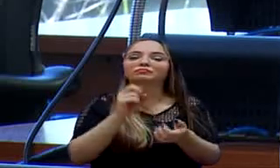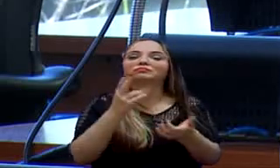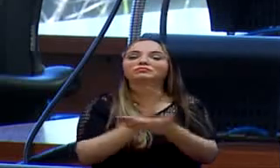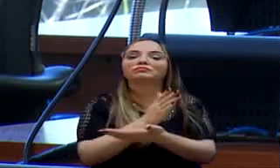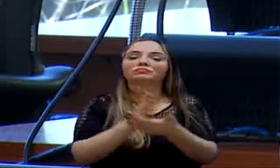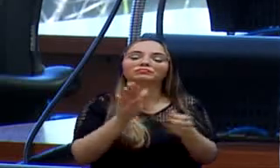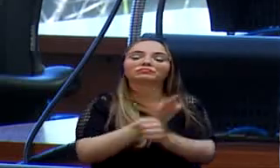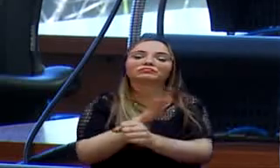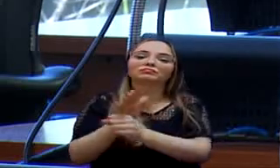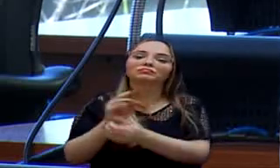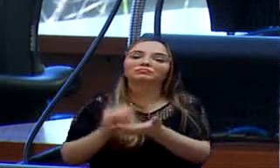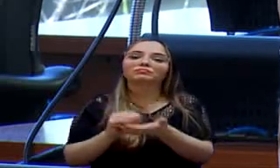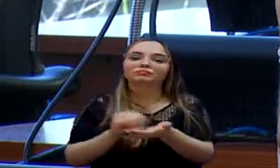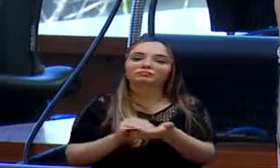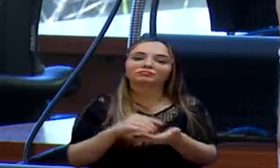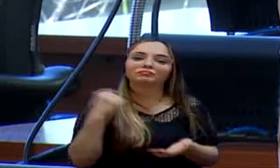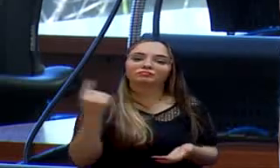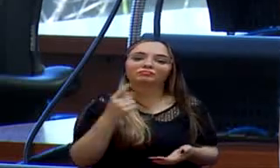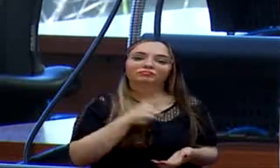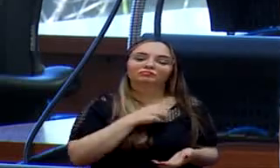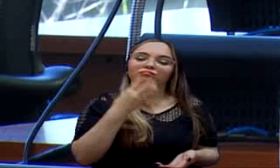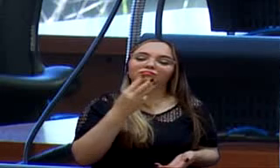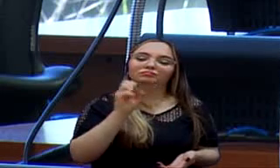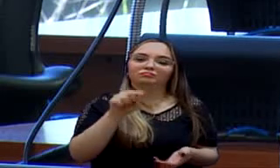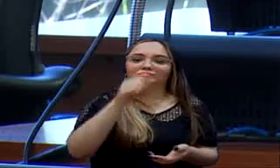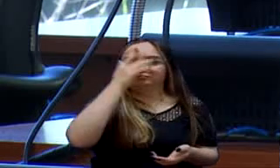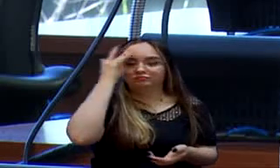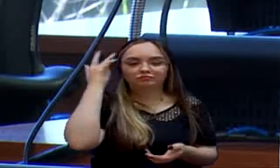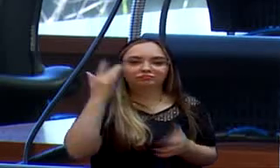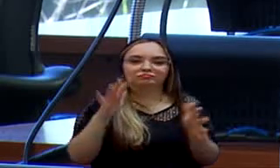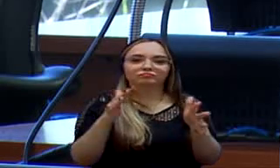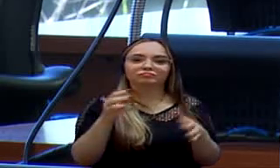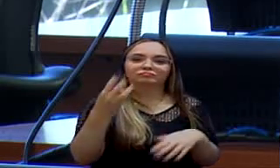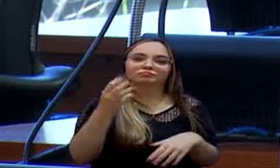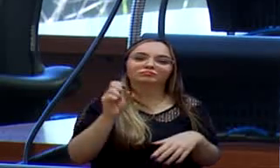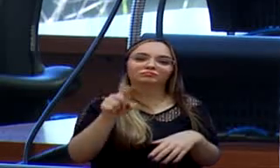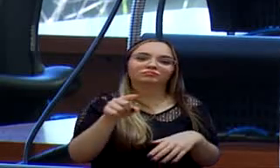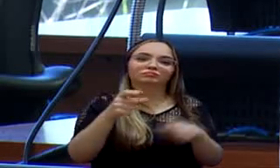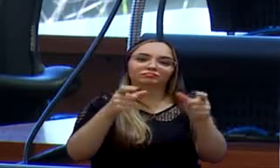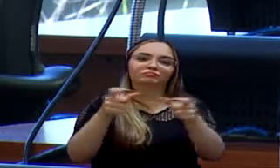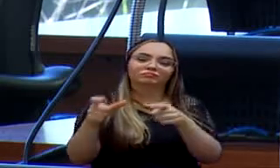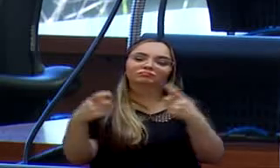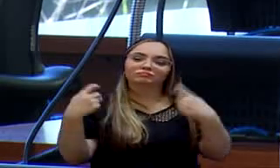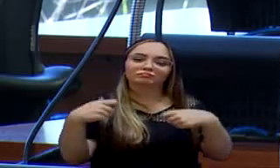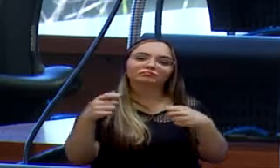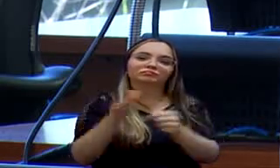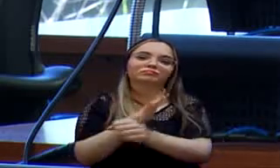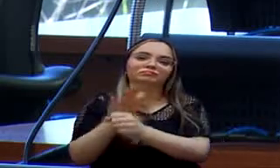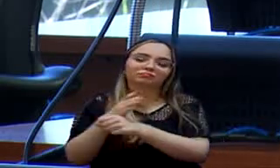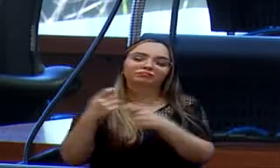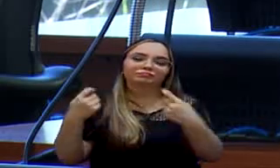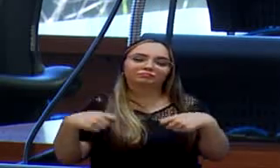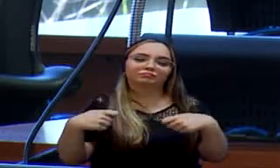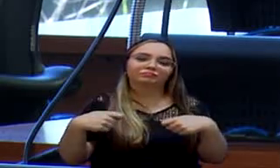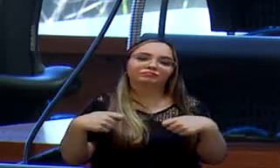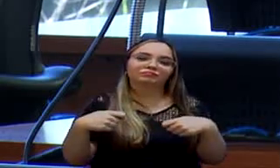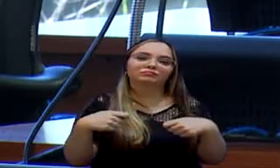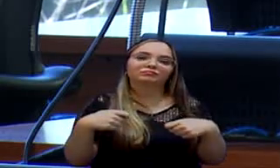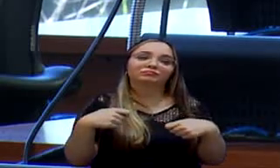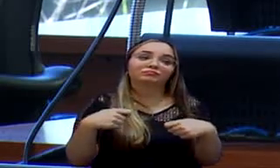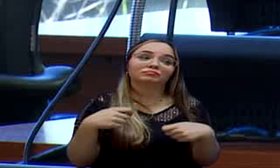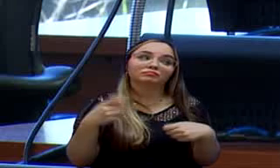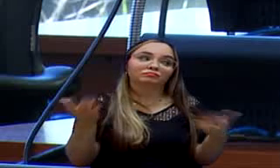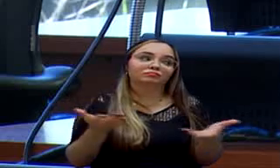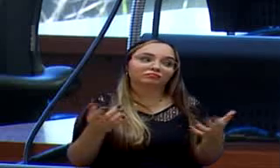e a gente tem quase 3 mil servidores 3 mil cargos estão para serem preenchidos nesse caso o senhor